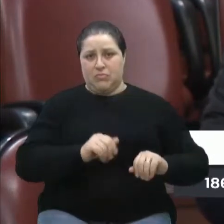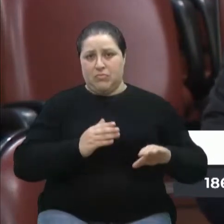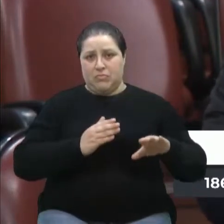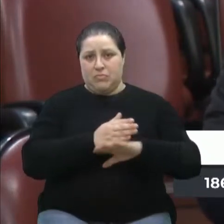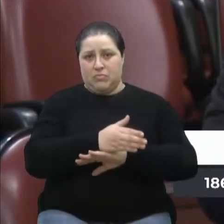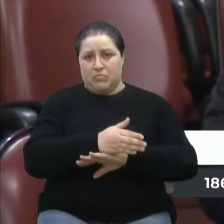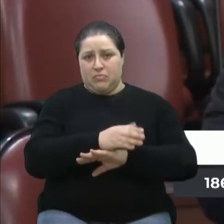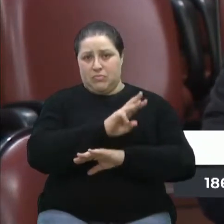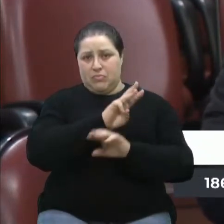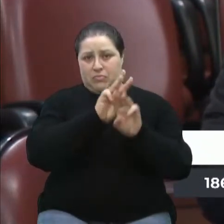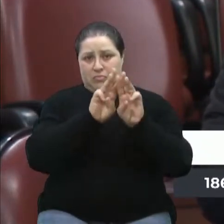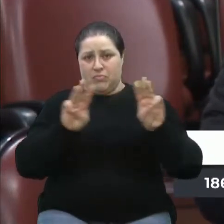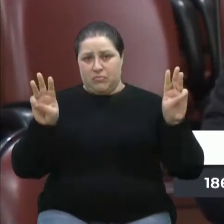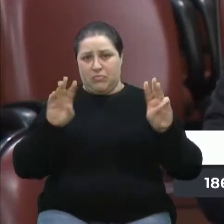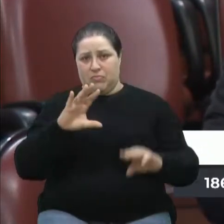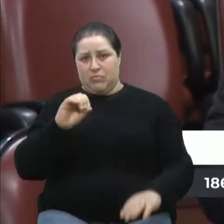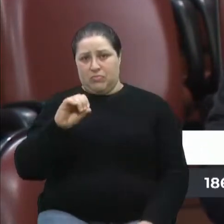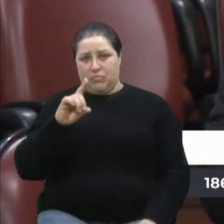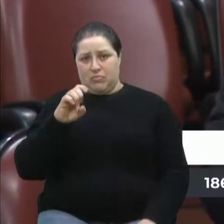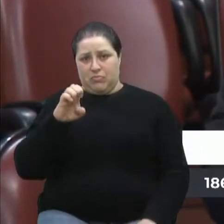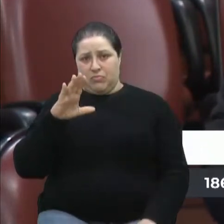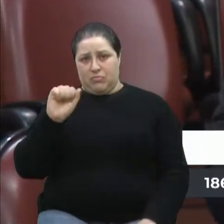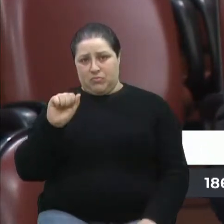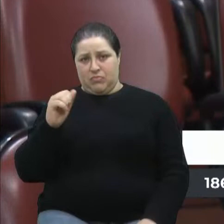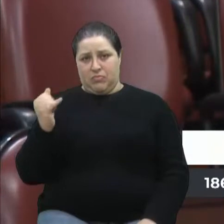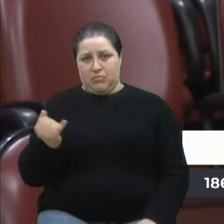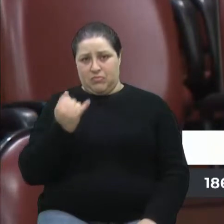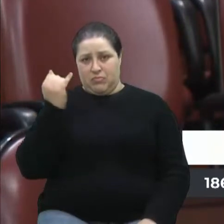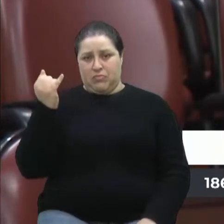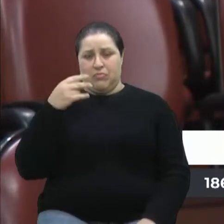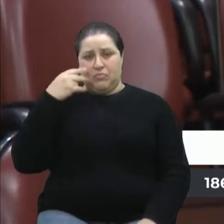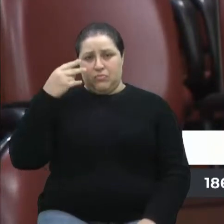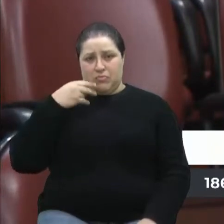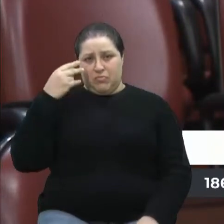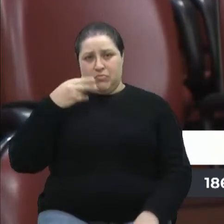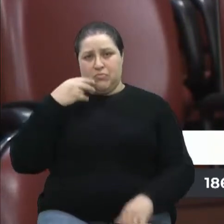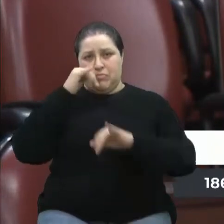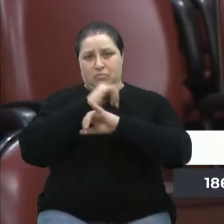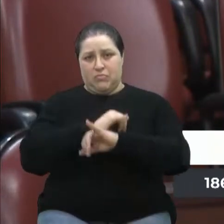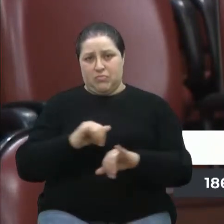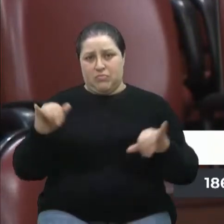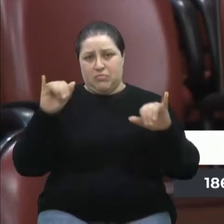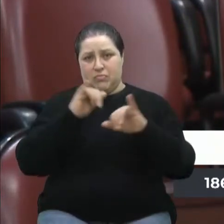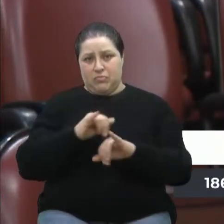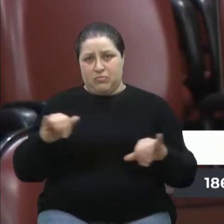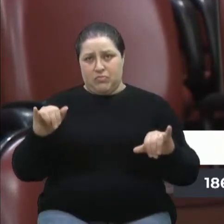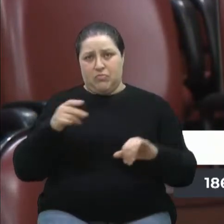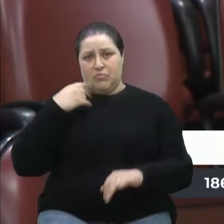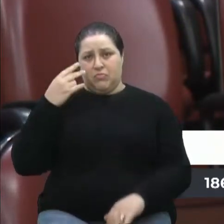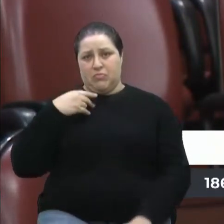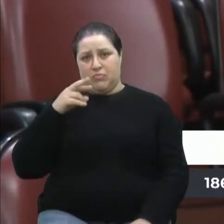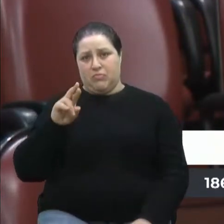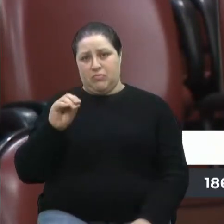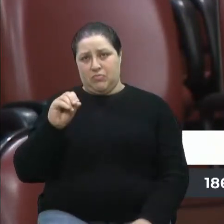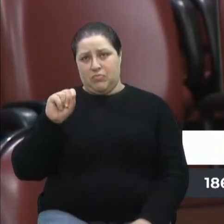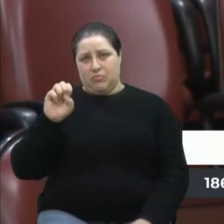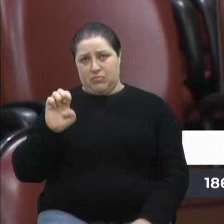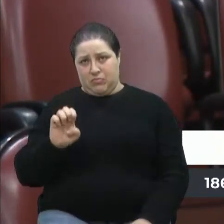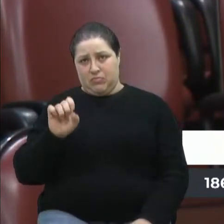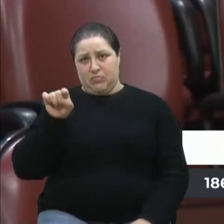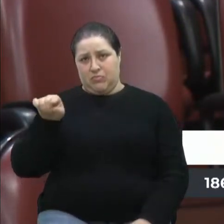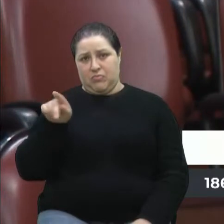codeca é muito importante nós vereadores de divulgar essa iniciativa da prefeitura é muito importa vereadora Rose a senhora que a professora